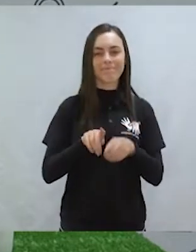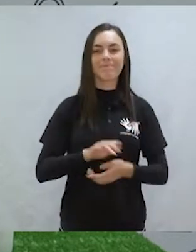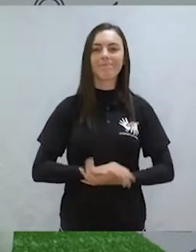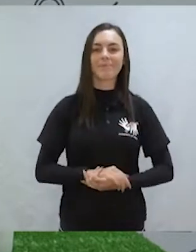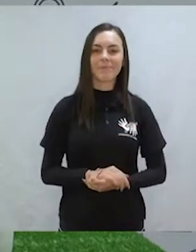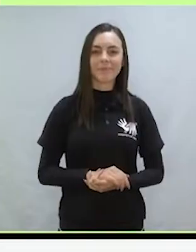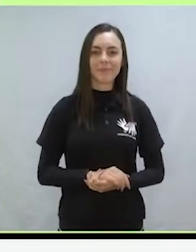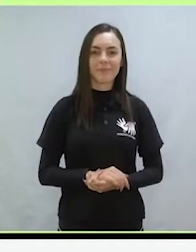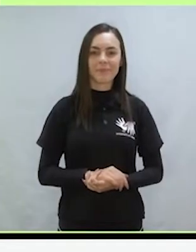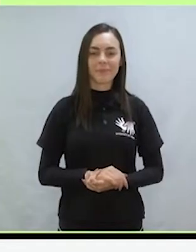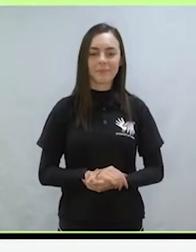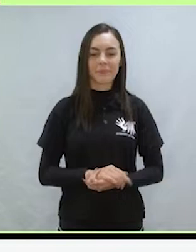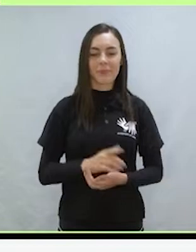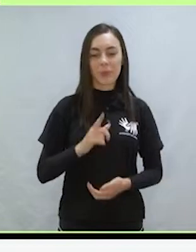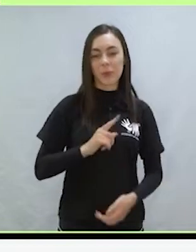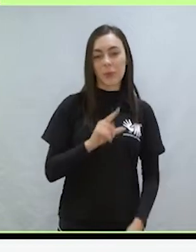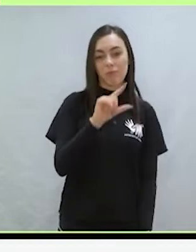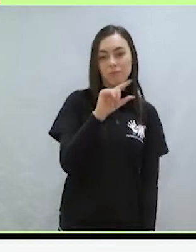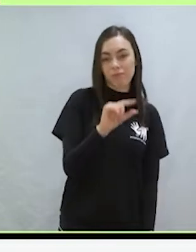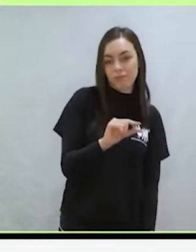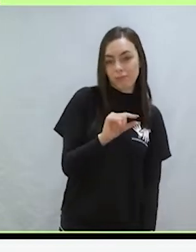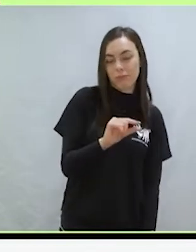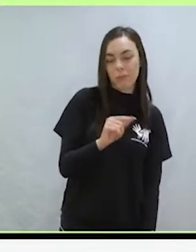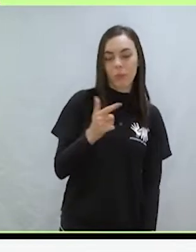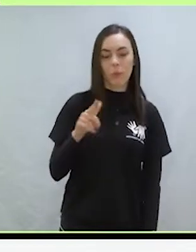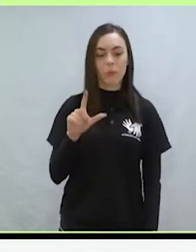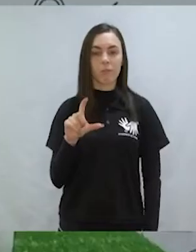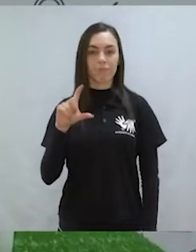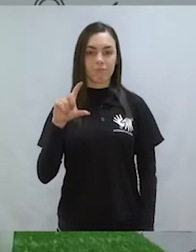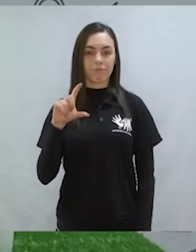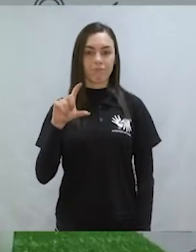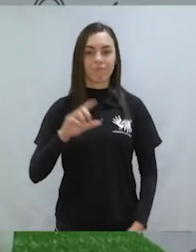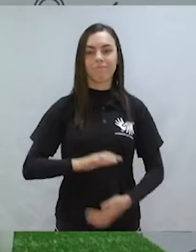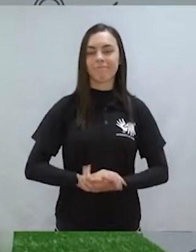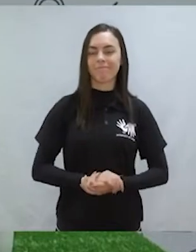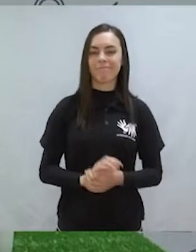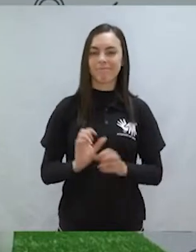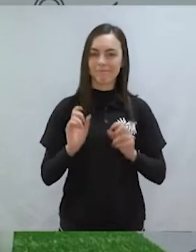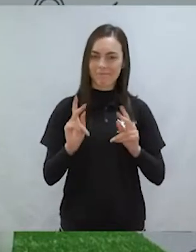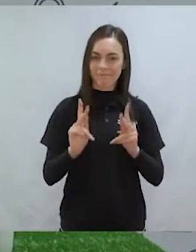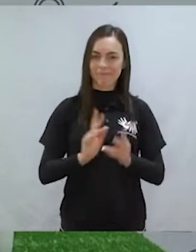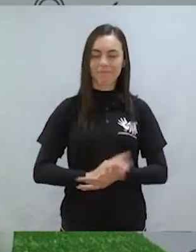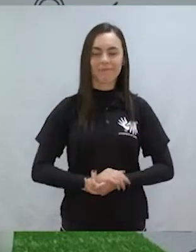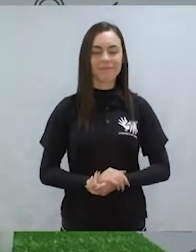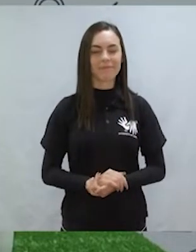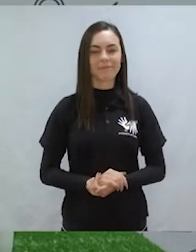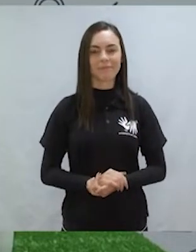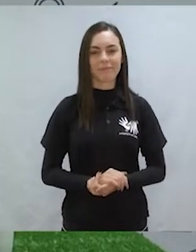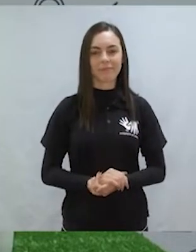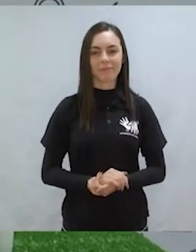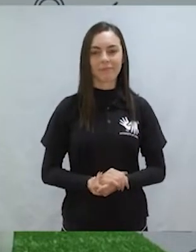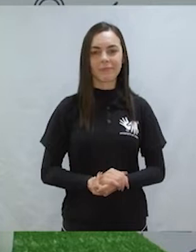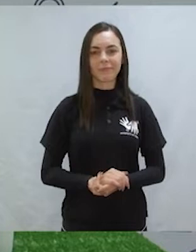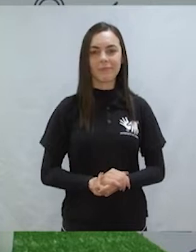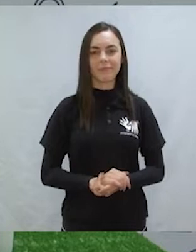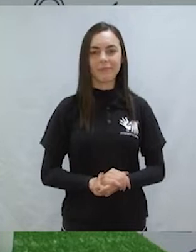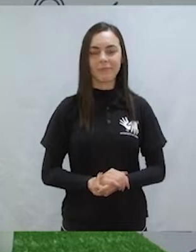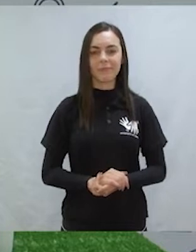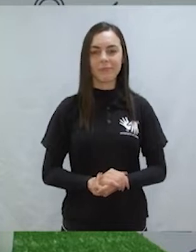é a mesma. Só que uma é pequenininha e a outra é grande, ok? E